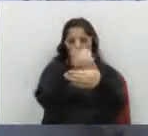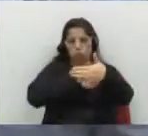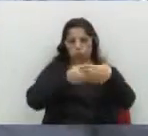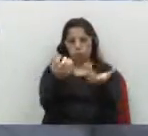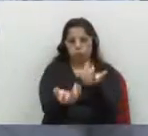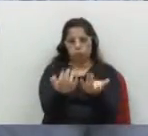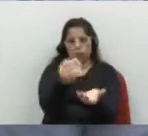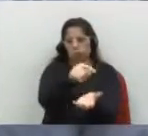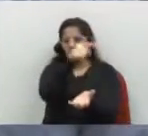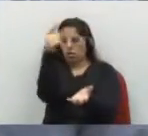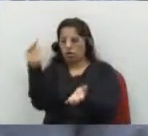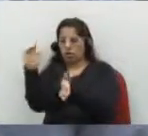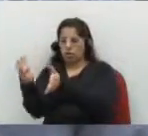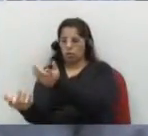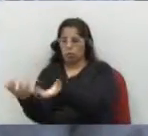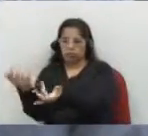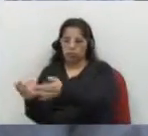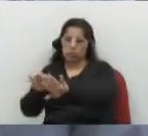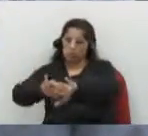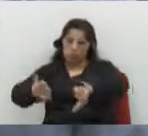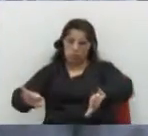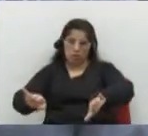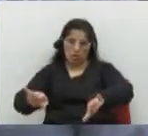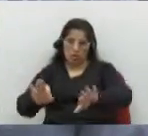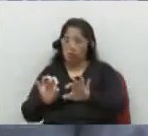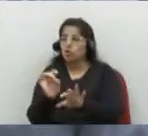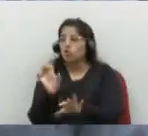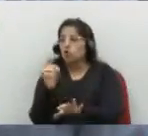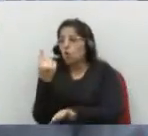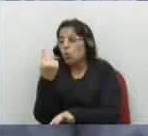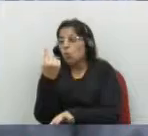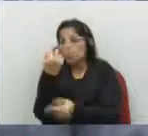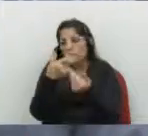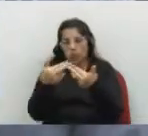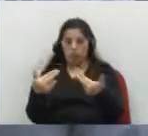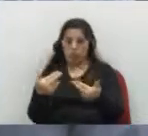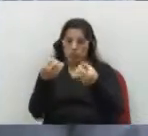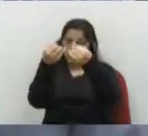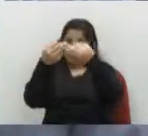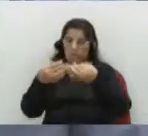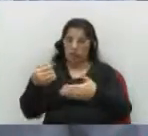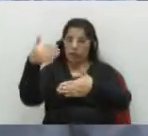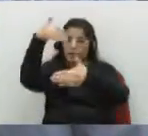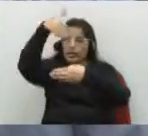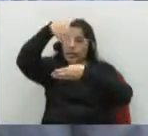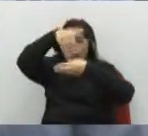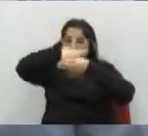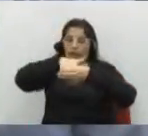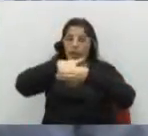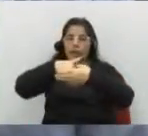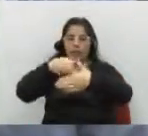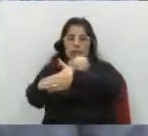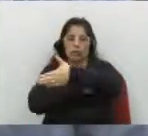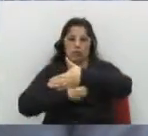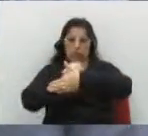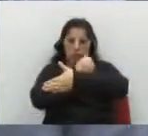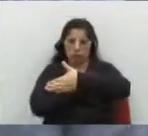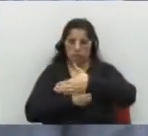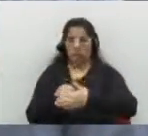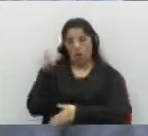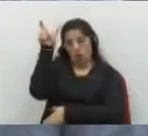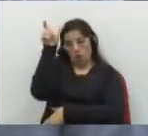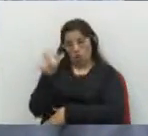e desse lado é da creche. Então, foi só isso, vereador, nada disso. Eu acho que a senhora deveria, me